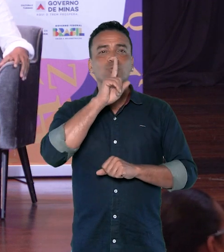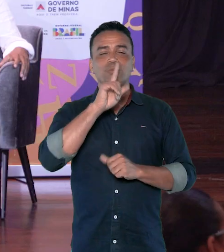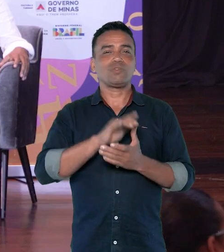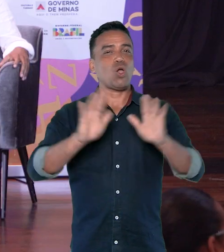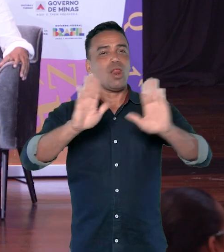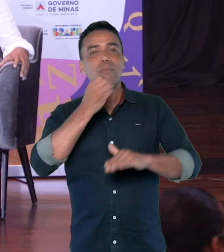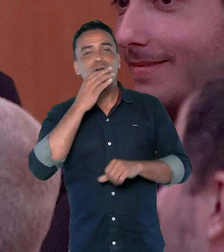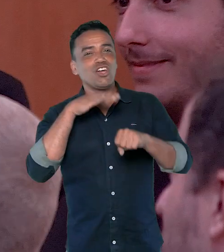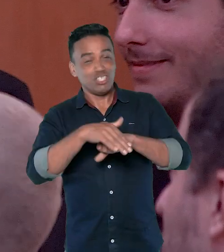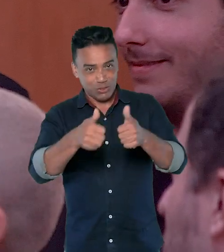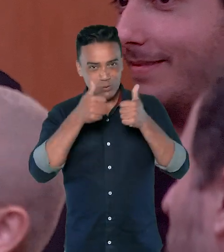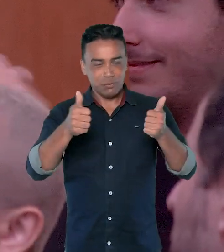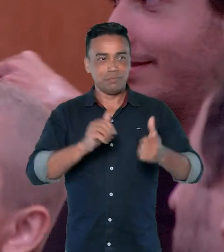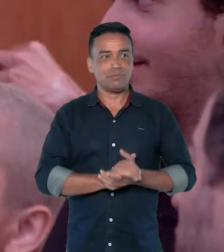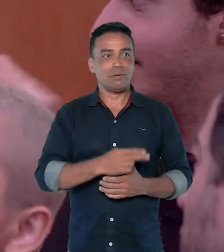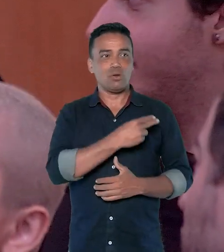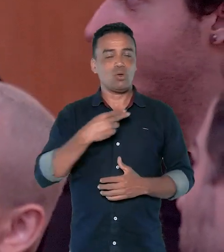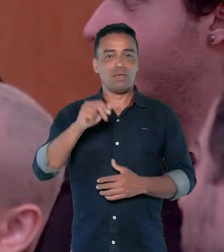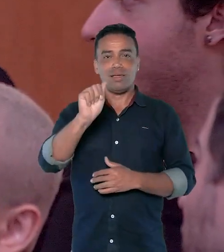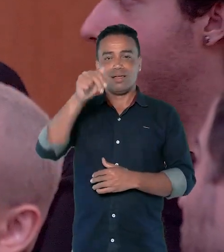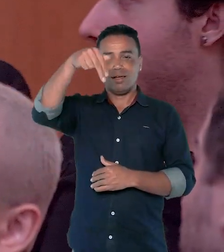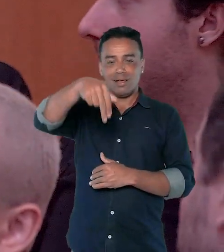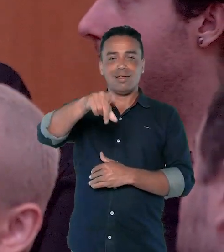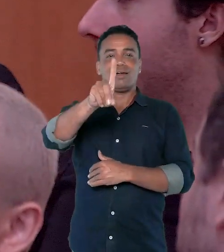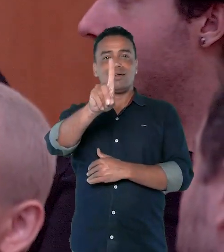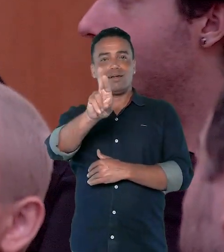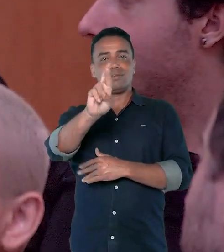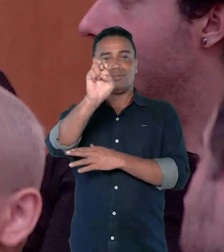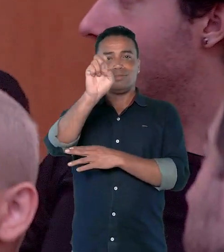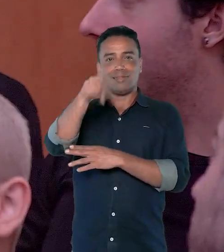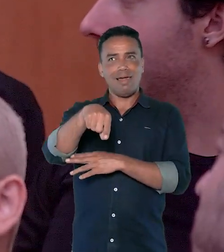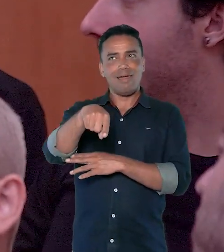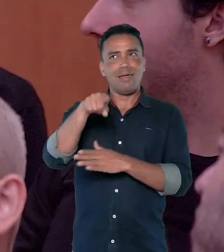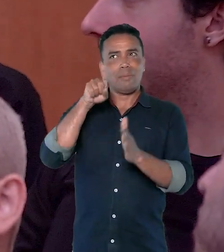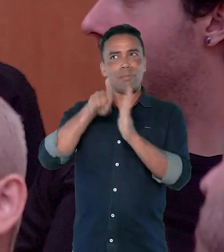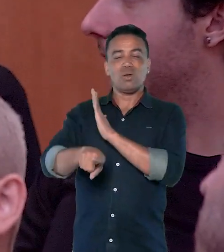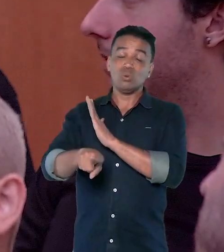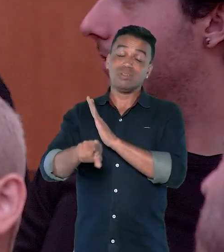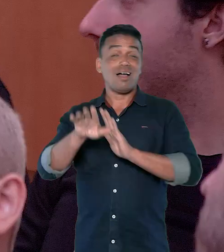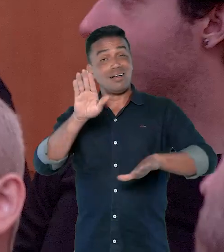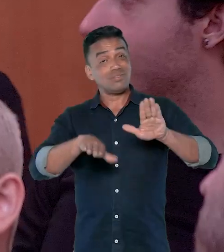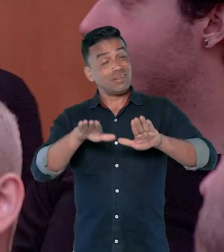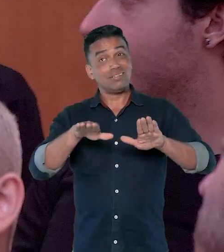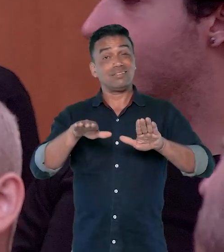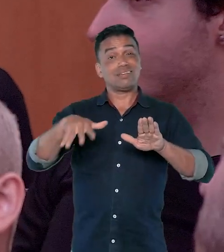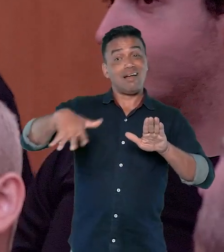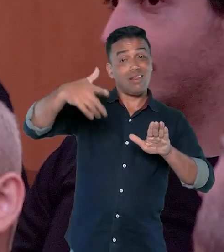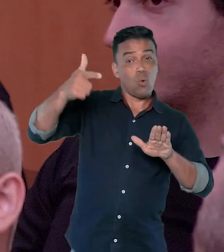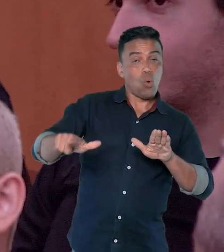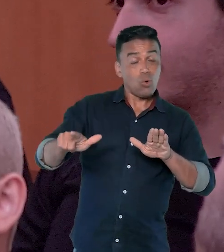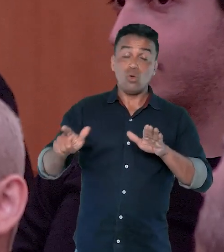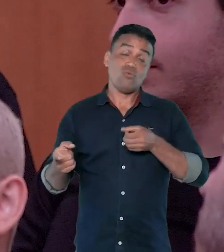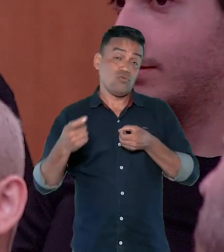Olá, boa noite, tudo bem? Meu nome é André. E aí, a minha pergunta, talvez ela fuja um pouco do campo que a gente está tratando, mas talvez ela